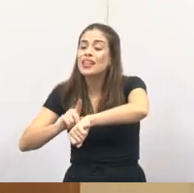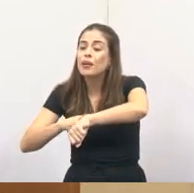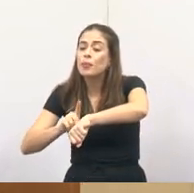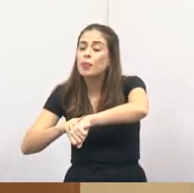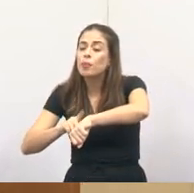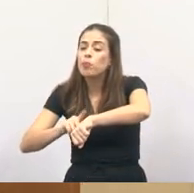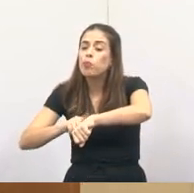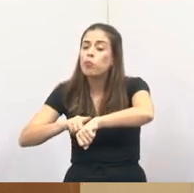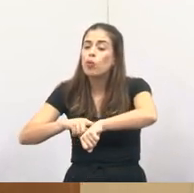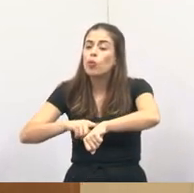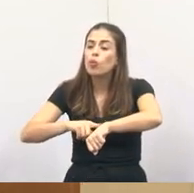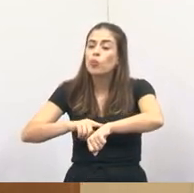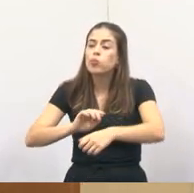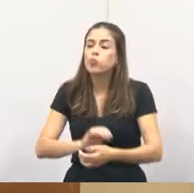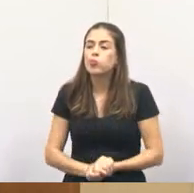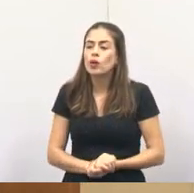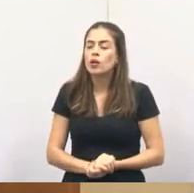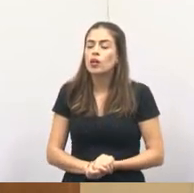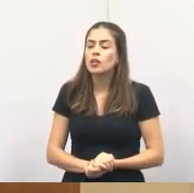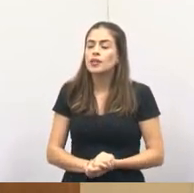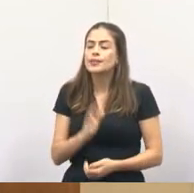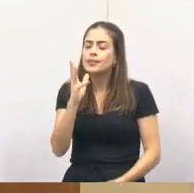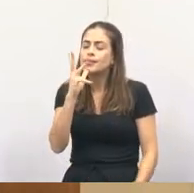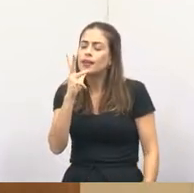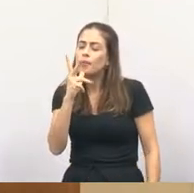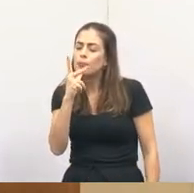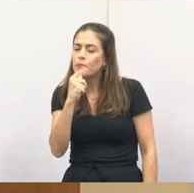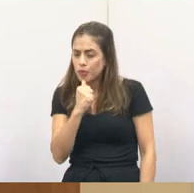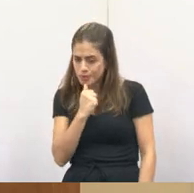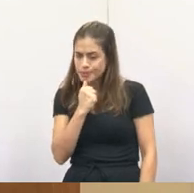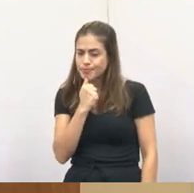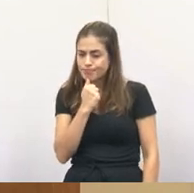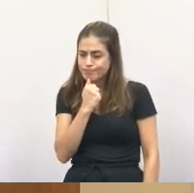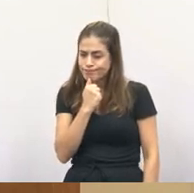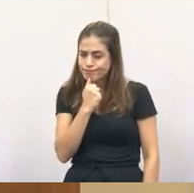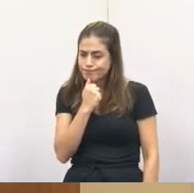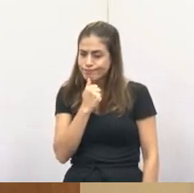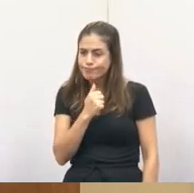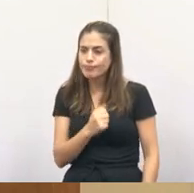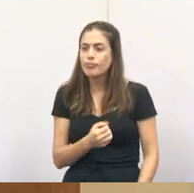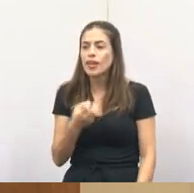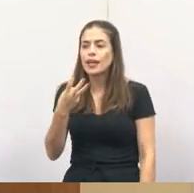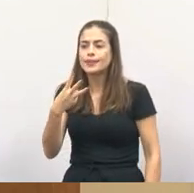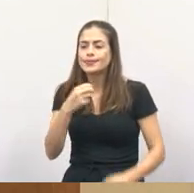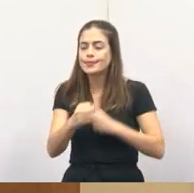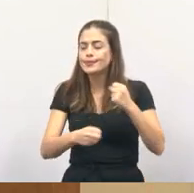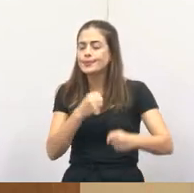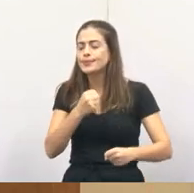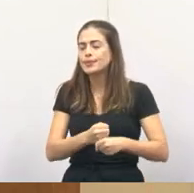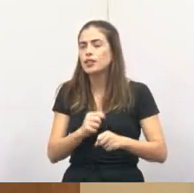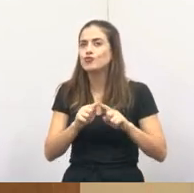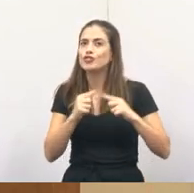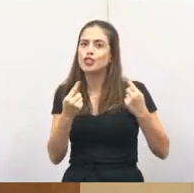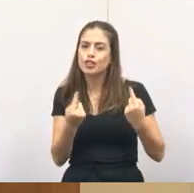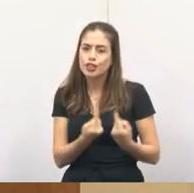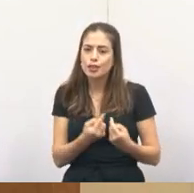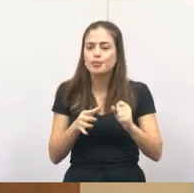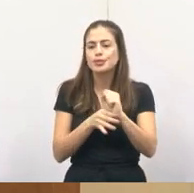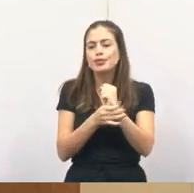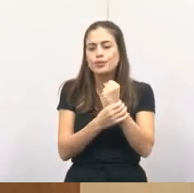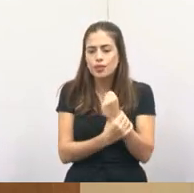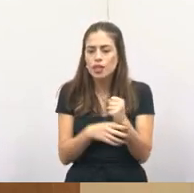três quatro cinco anos é três anos a mais de equipe é três anos a mais de segurança da obra é